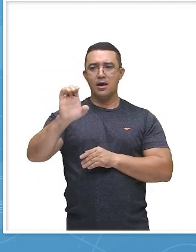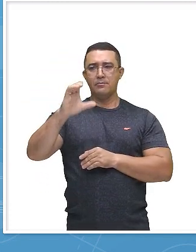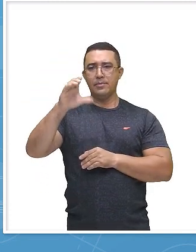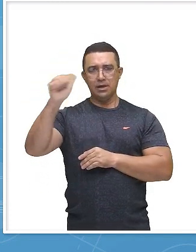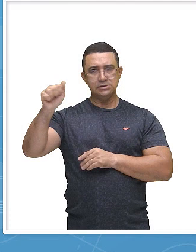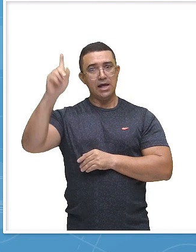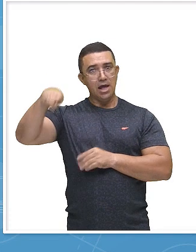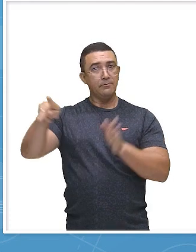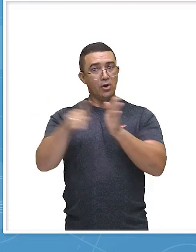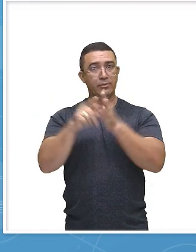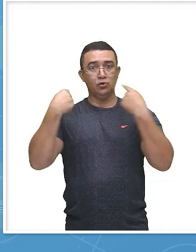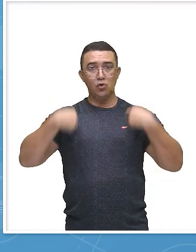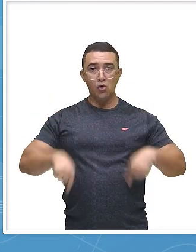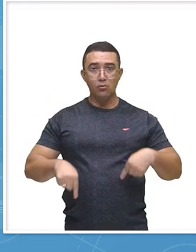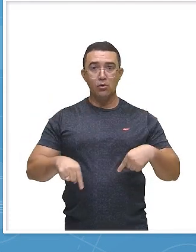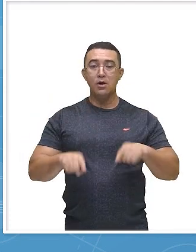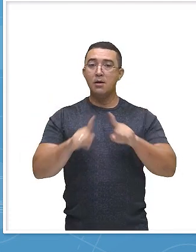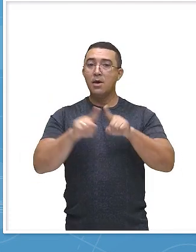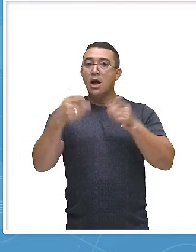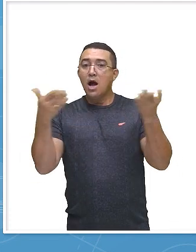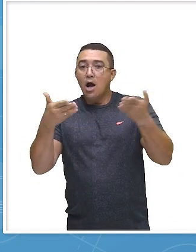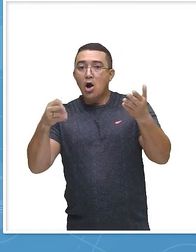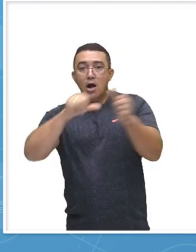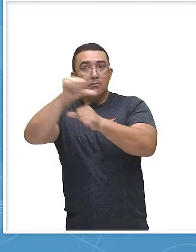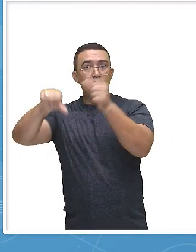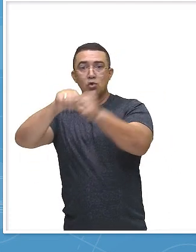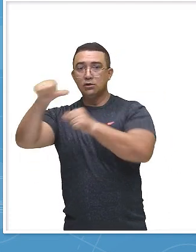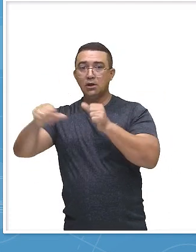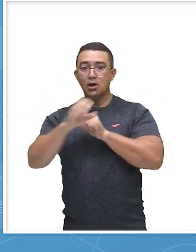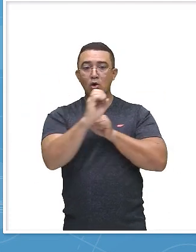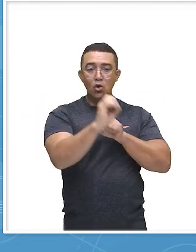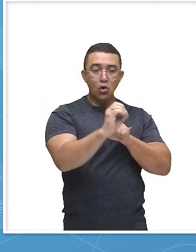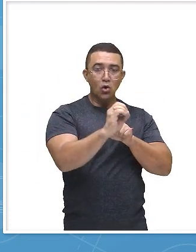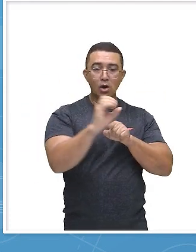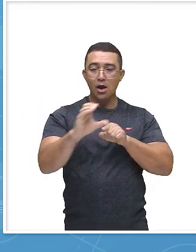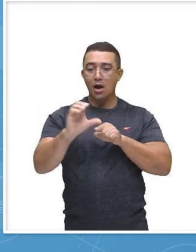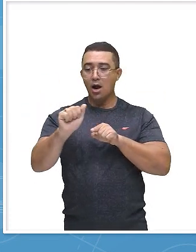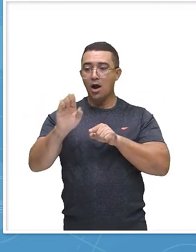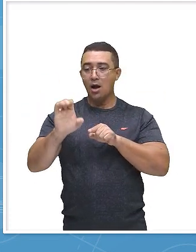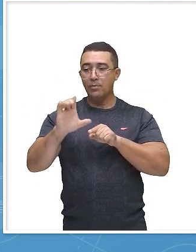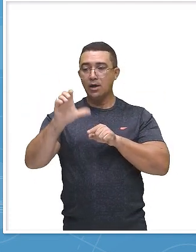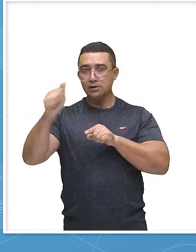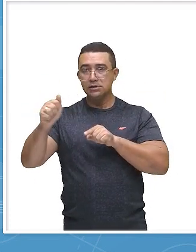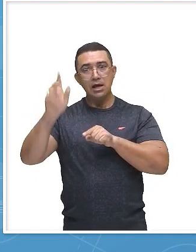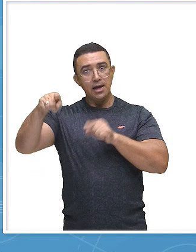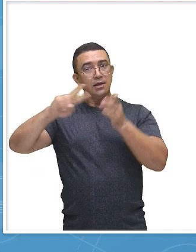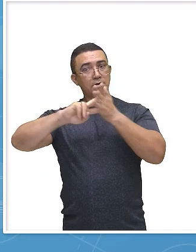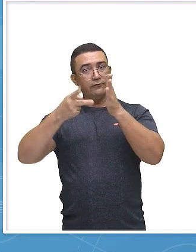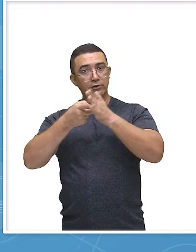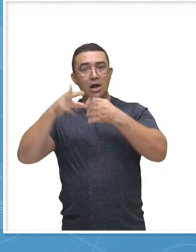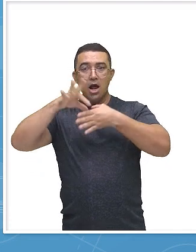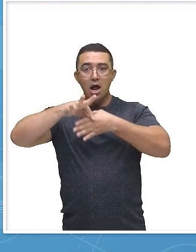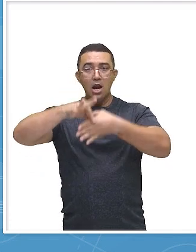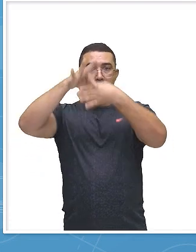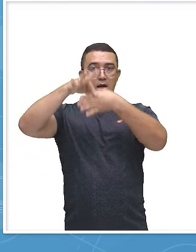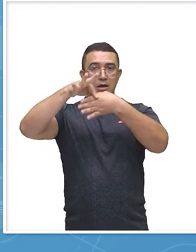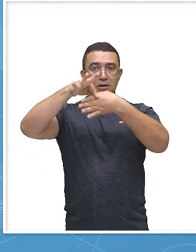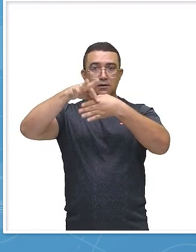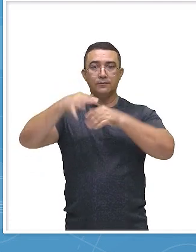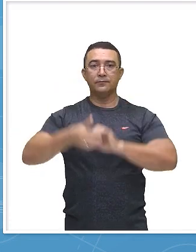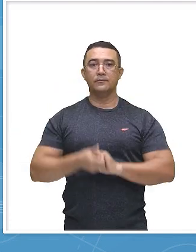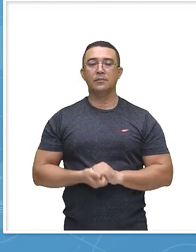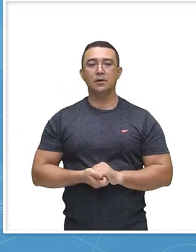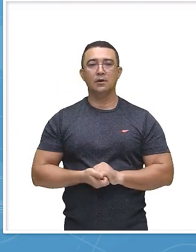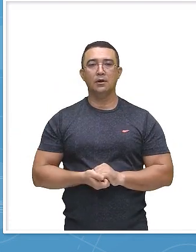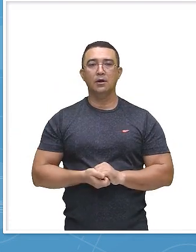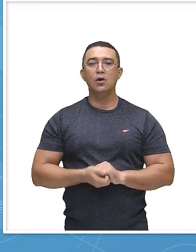quê? Chefe, líder de algo, né? De alguma... Bom, então, o caixa do banco saiu para almoçar.